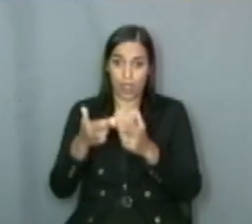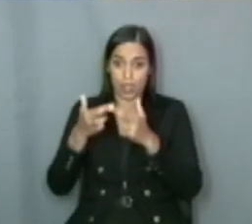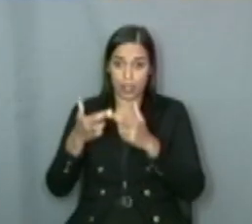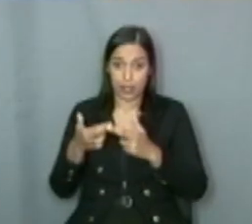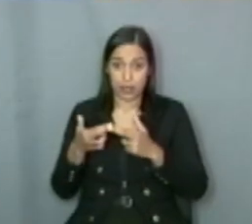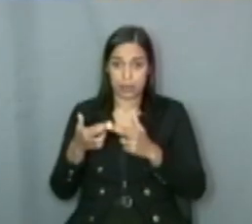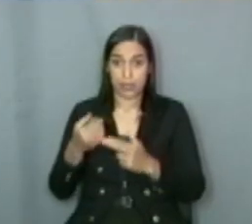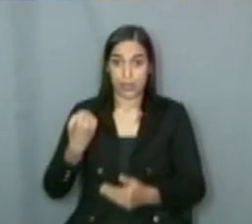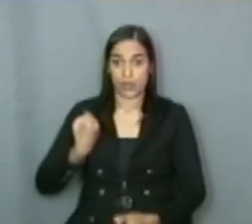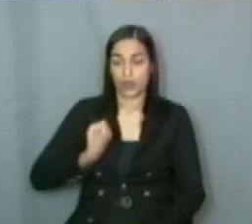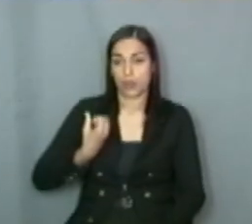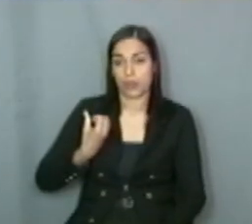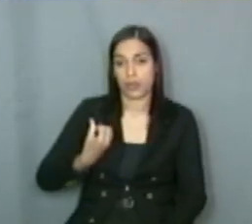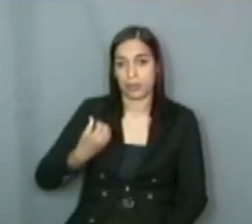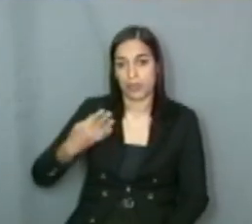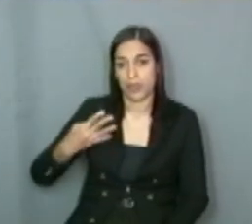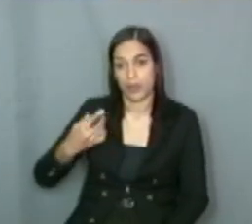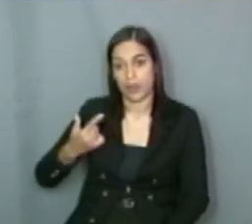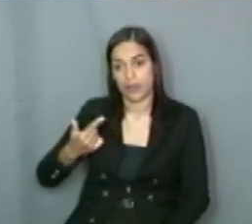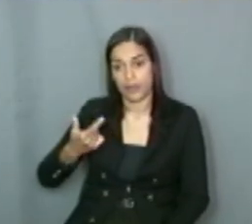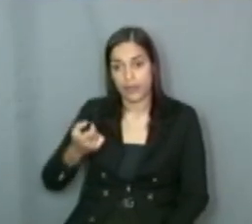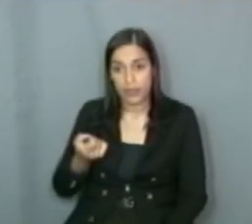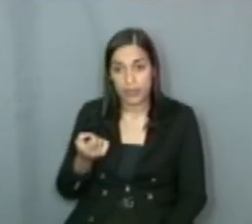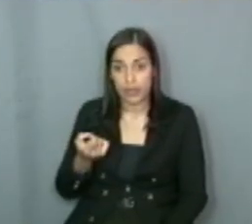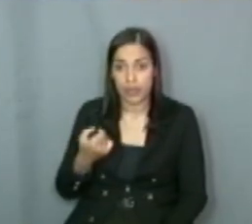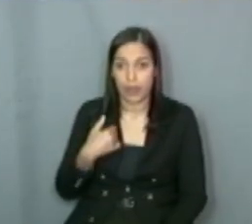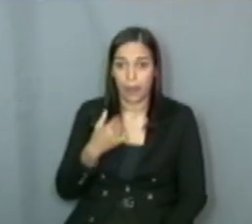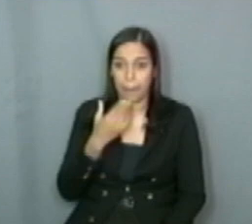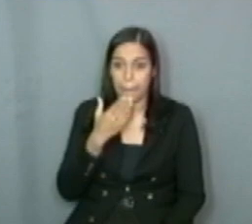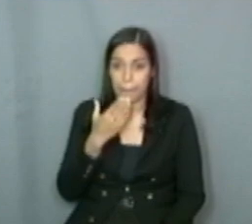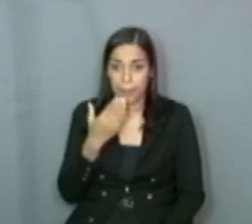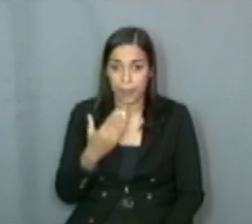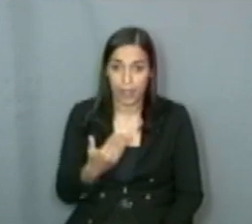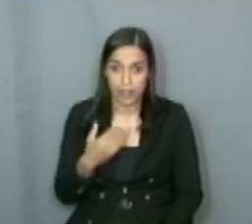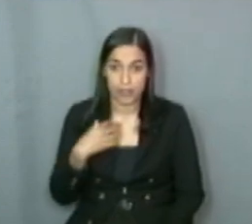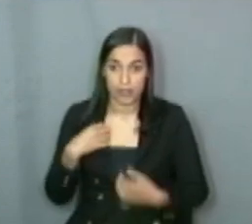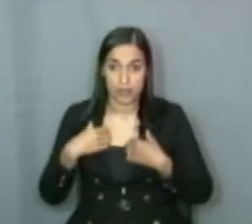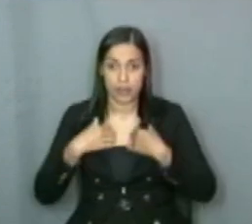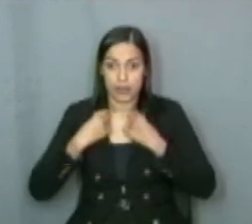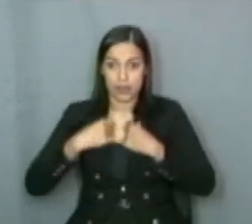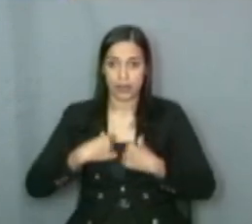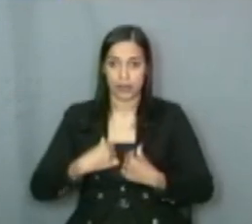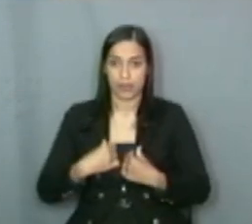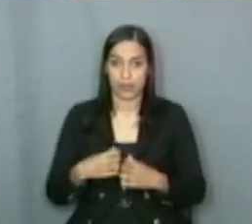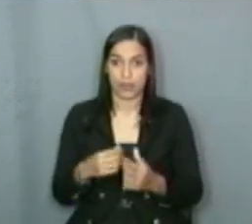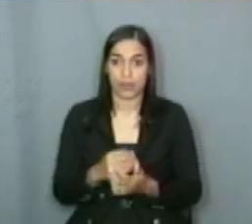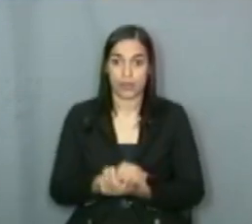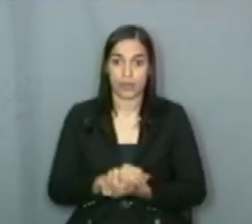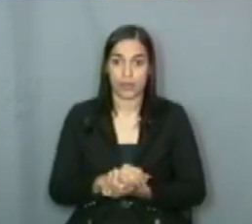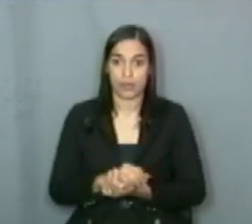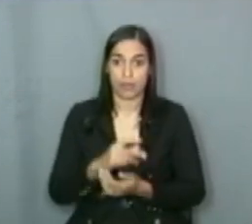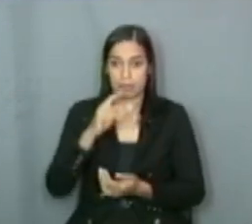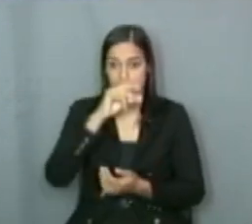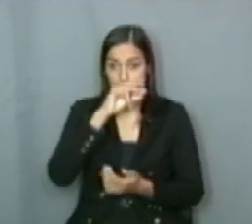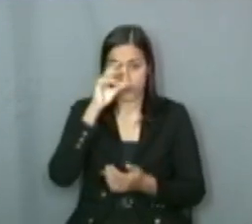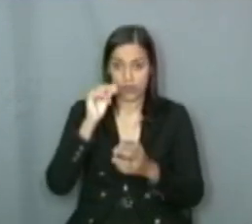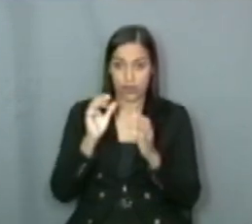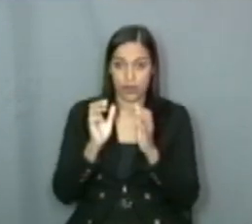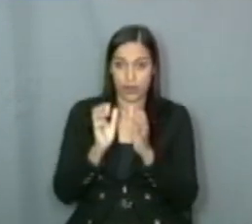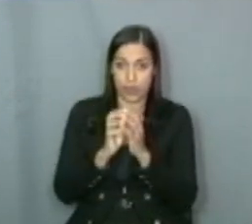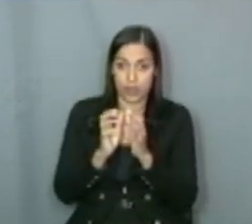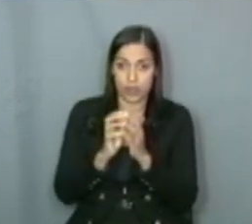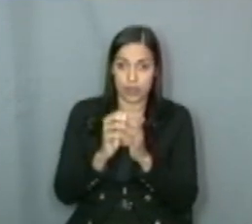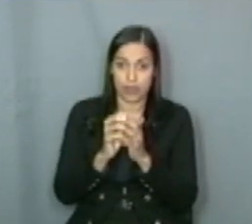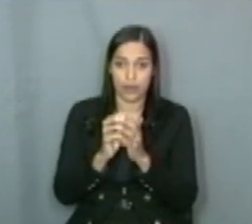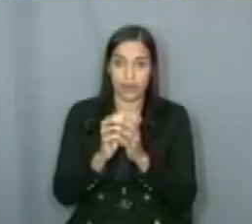requerimento 6420, em que eu peço, veja bem, viu? Eu indico à Prefeitura do Recife